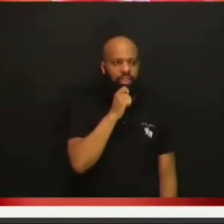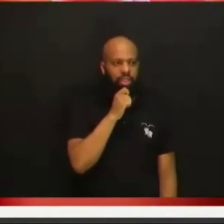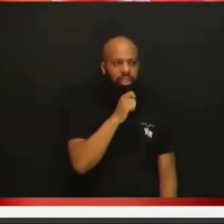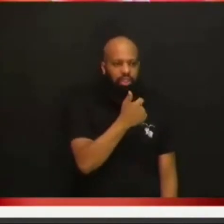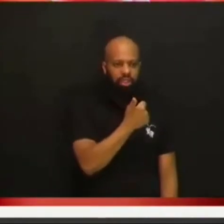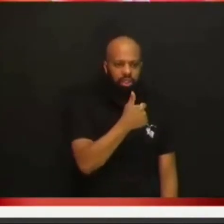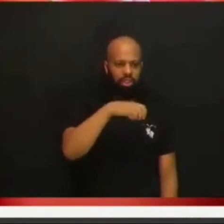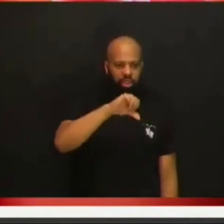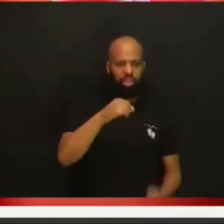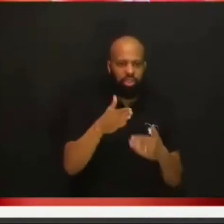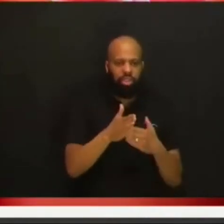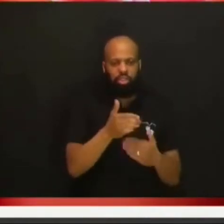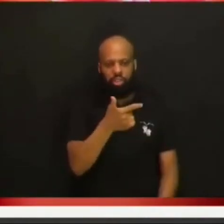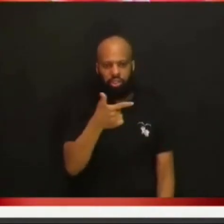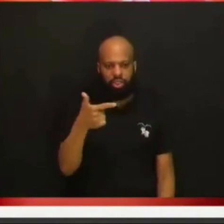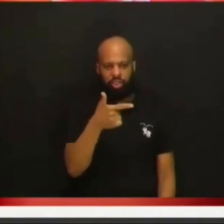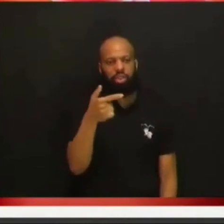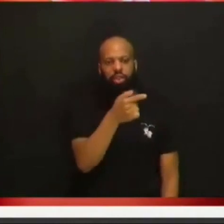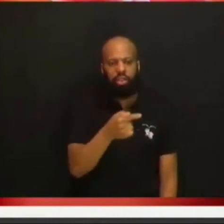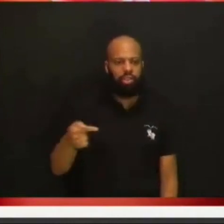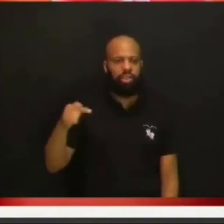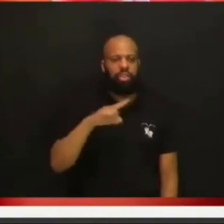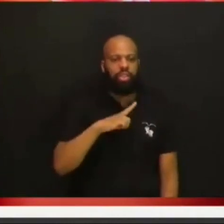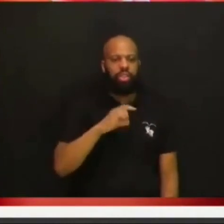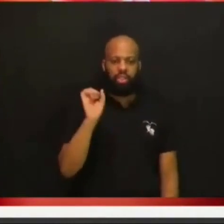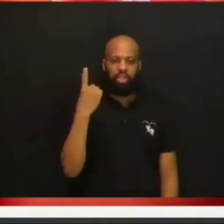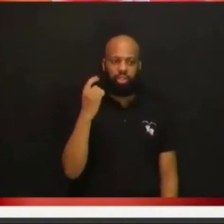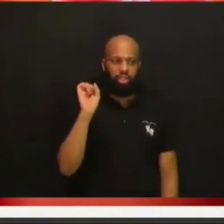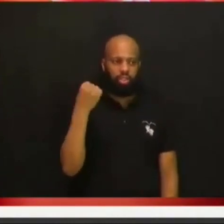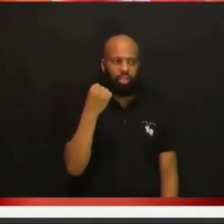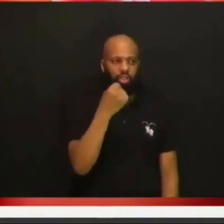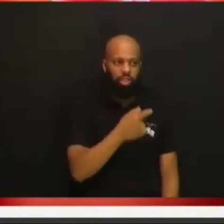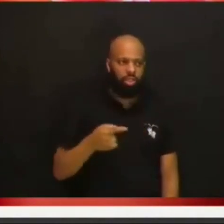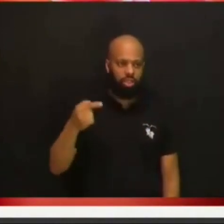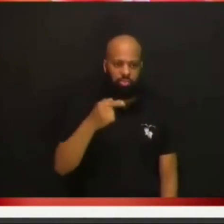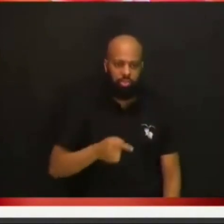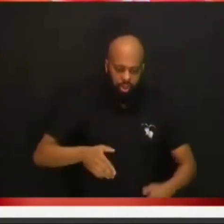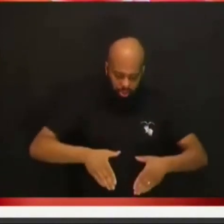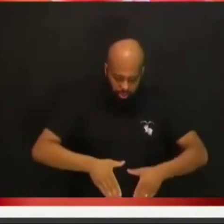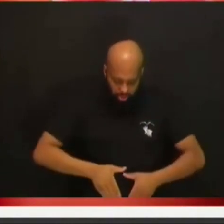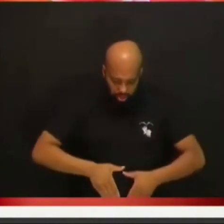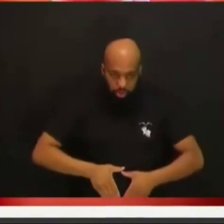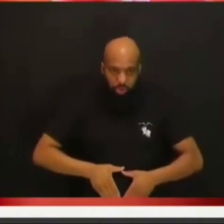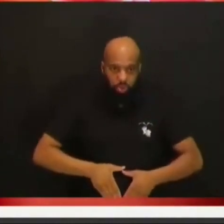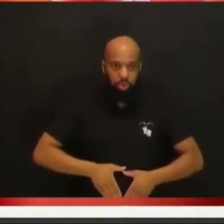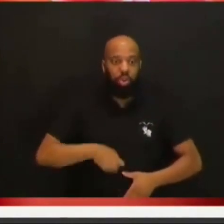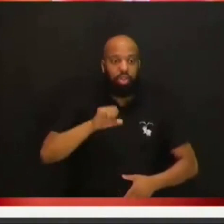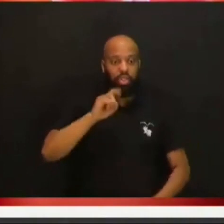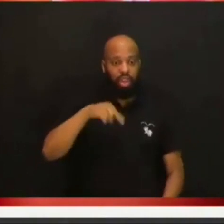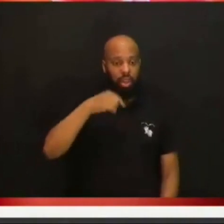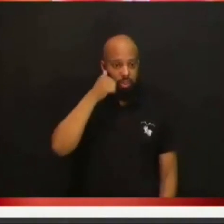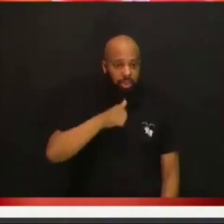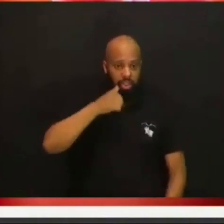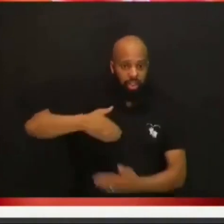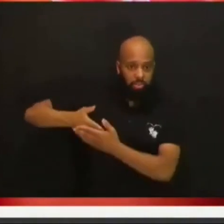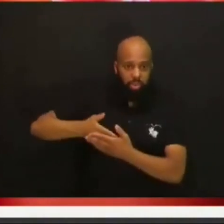19ª a 22ª semana. Com 18 semanas, o útero daqueles fetos meninas já